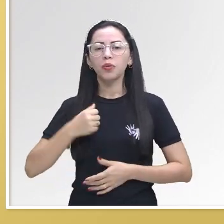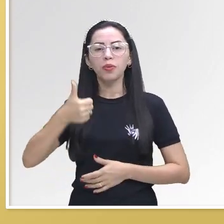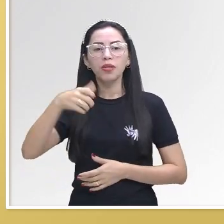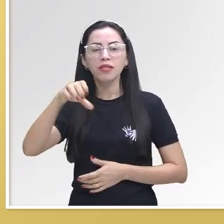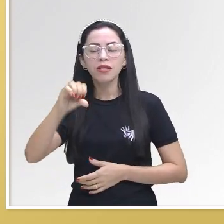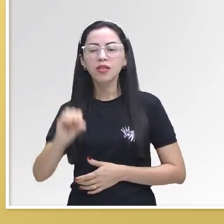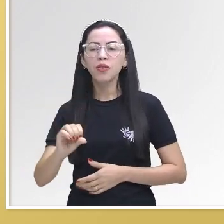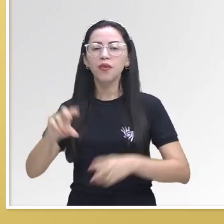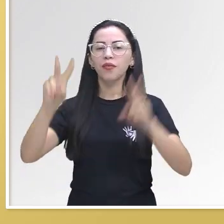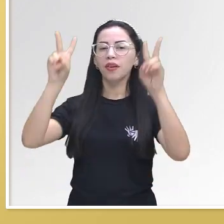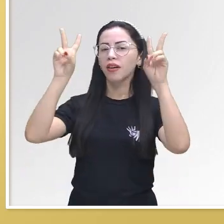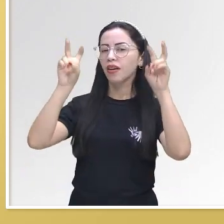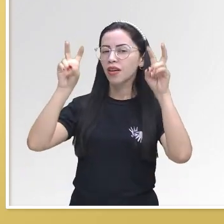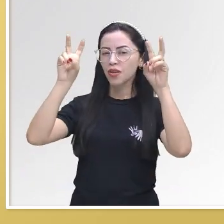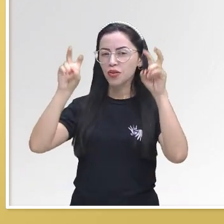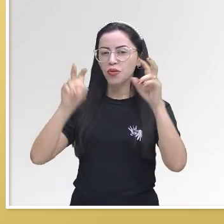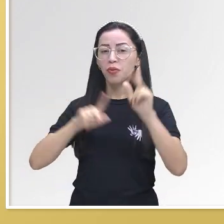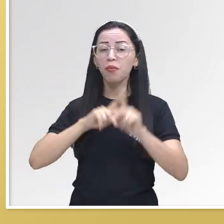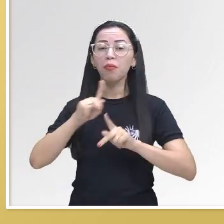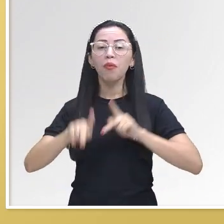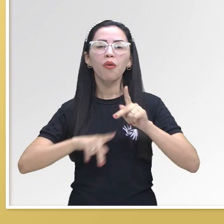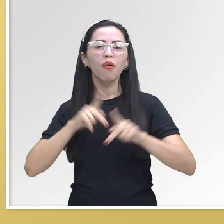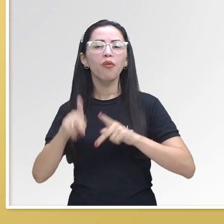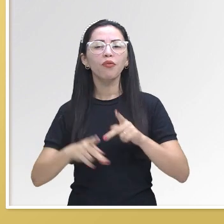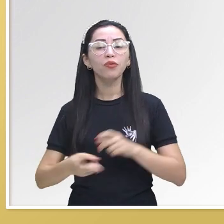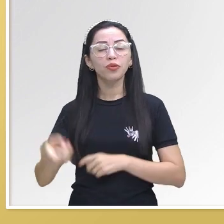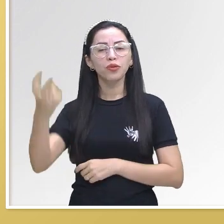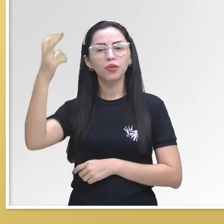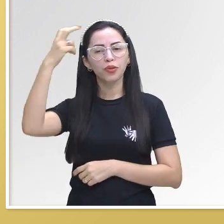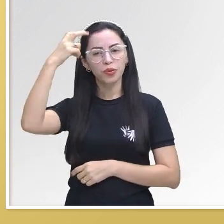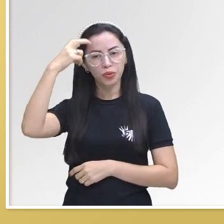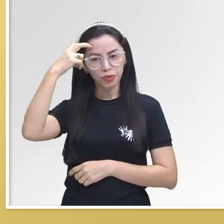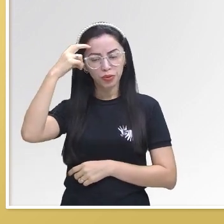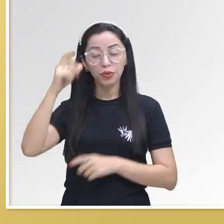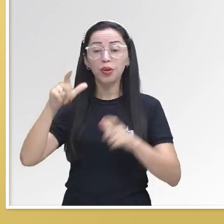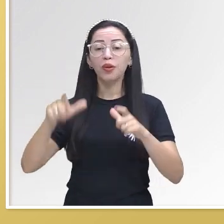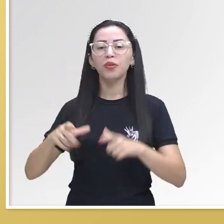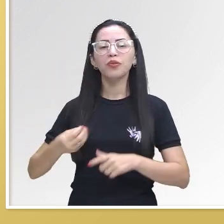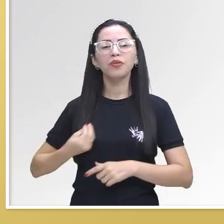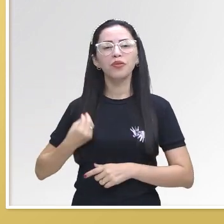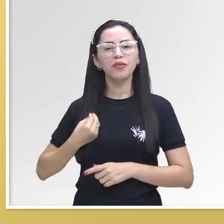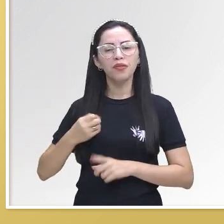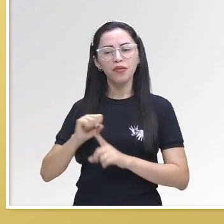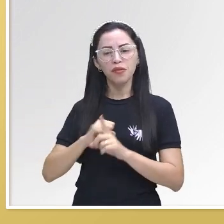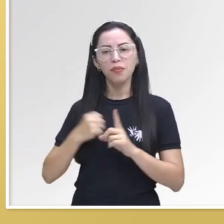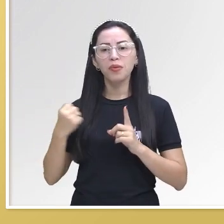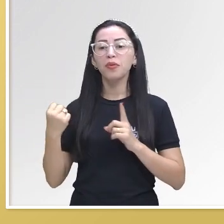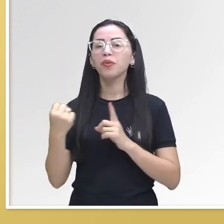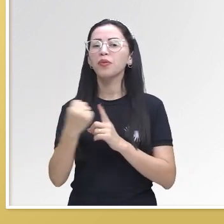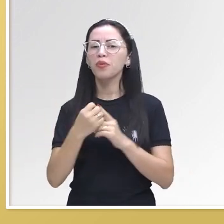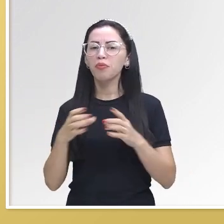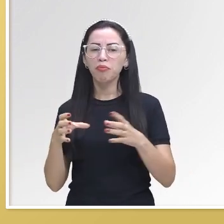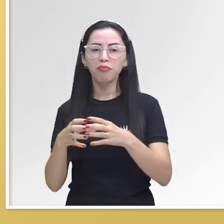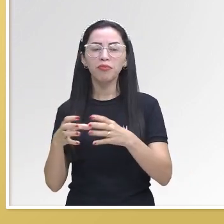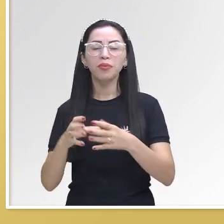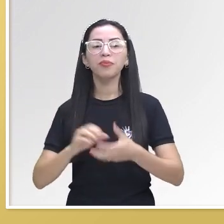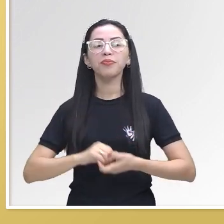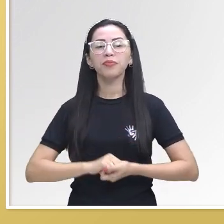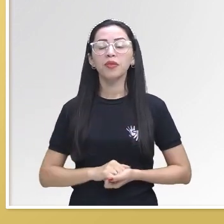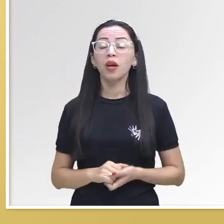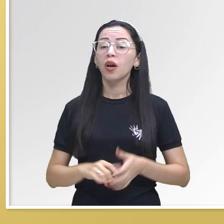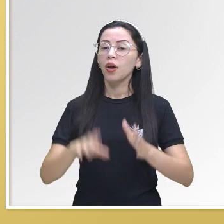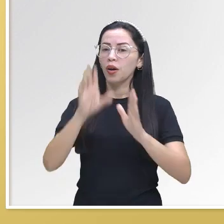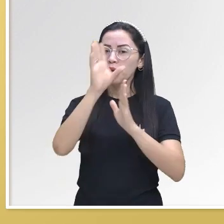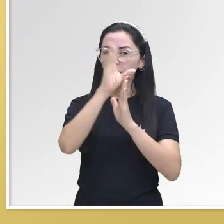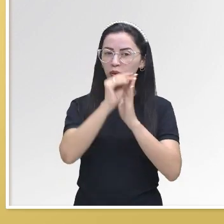19, eixo, povos e culturas, meu lugar no mundo e meu grupo social.